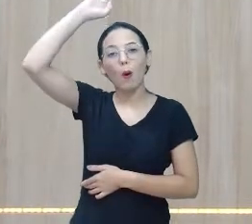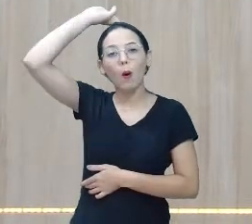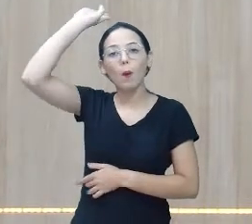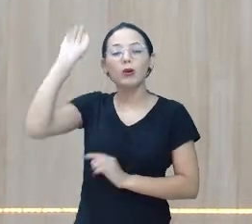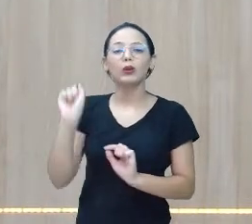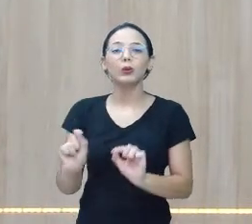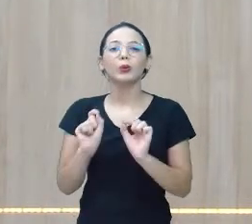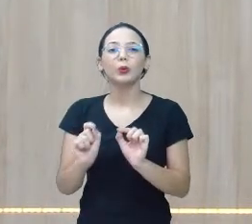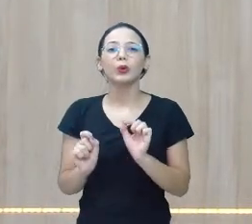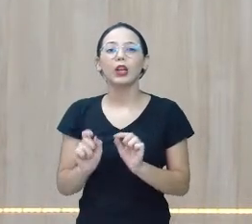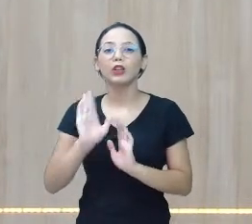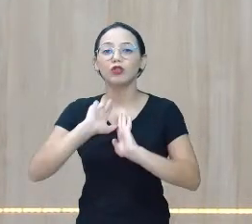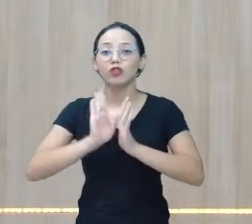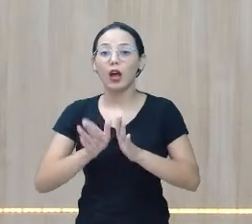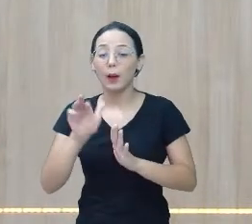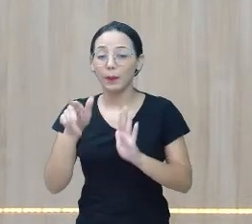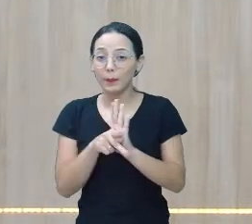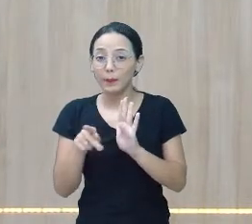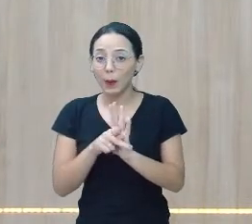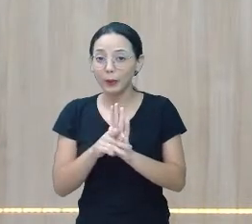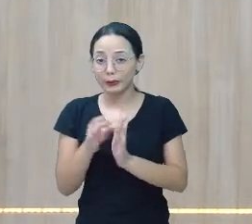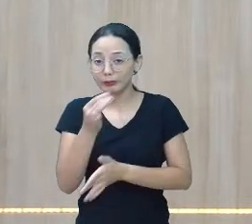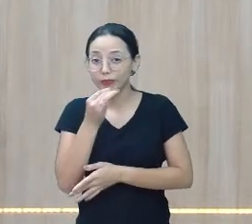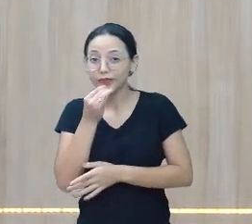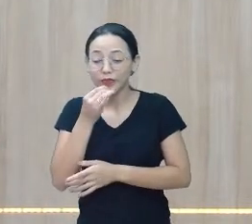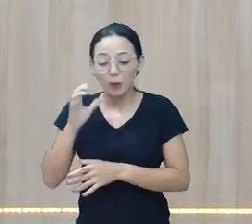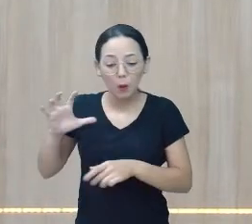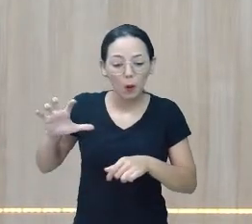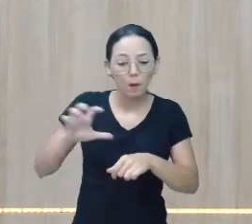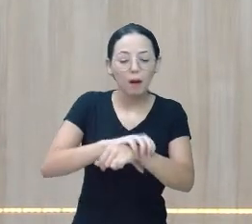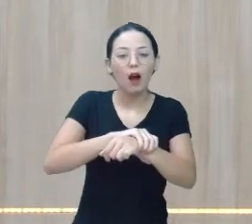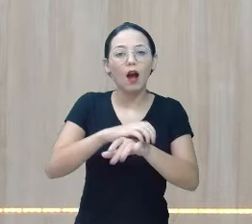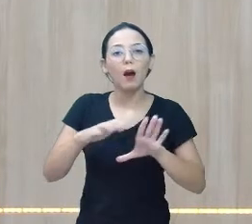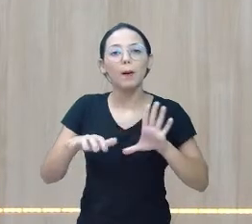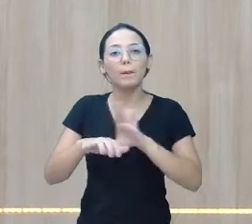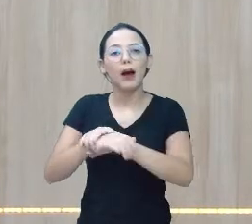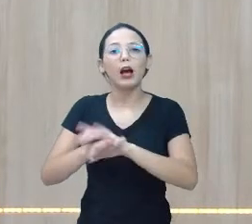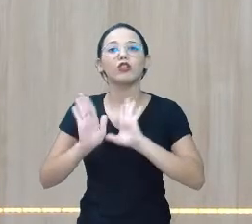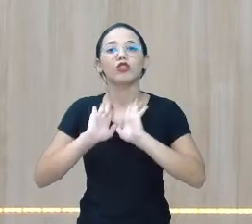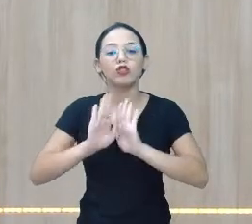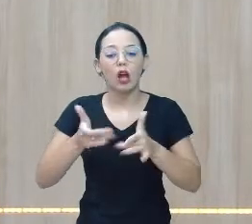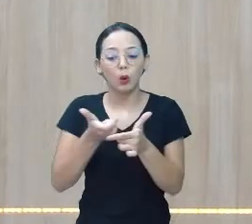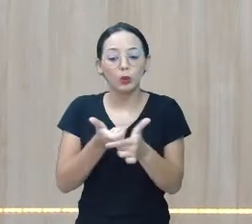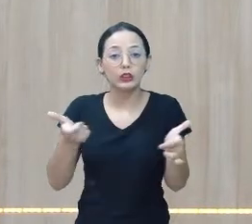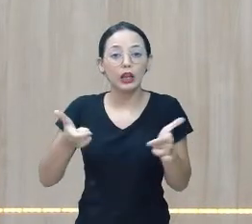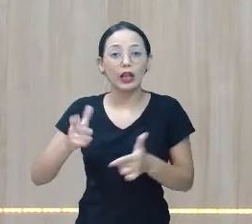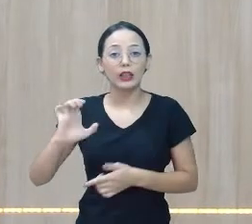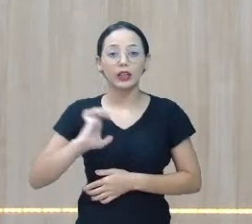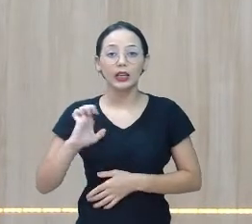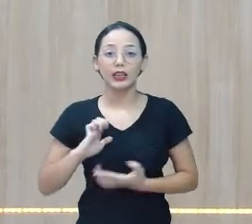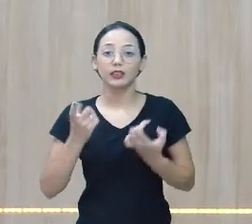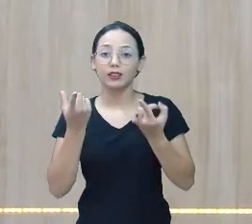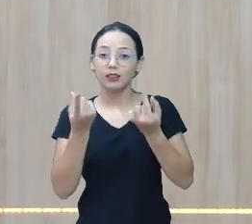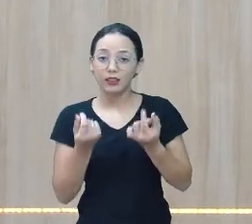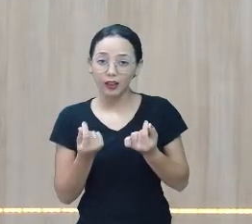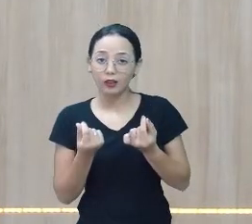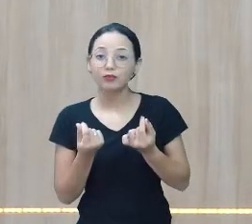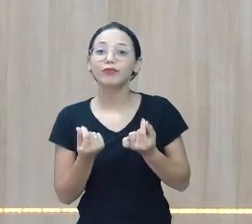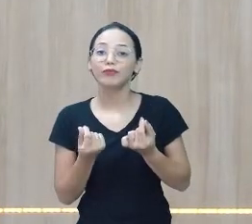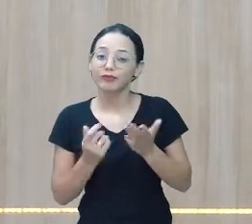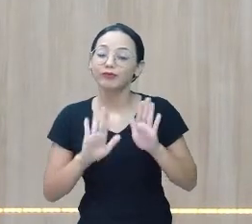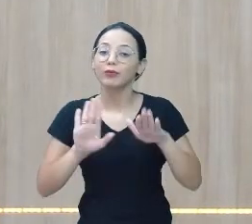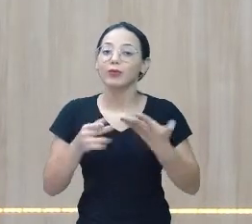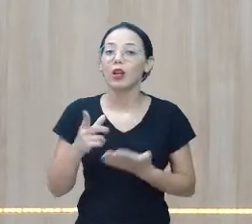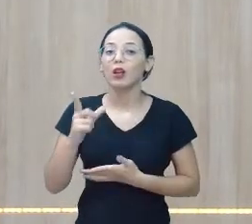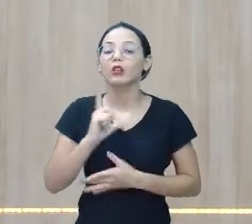vai chegar a dominar, a obter uma grande quantidade de riquezas. Então, nesse sentido, nós